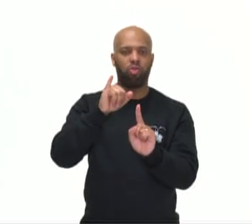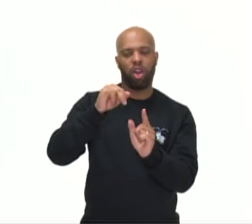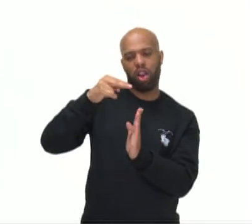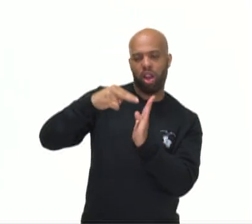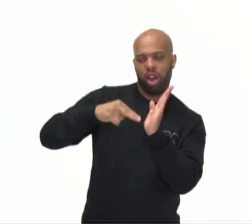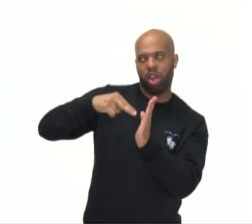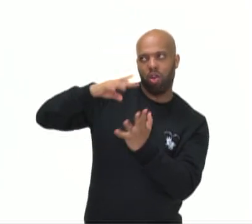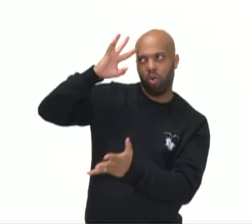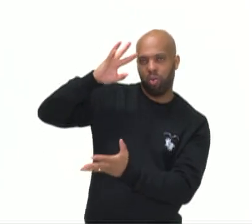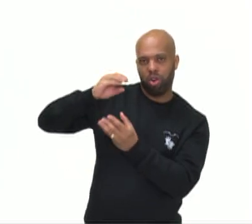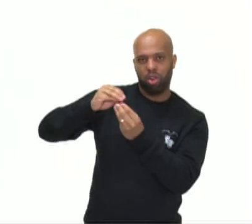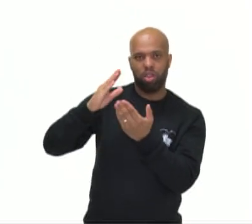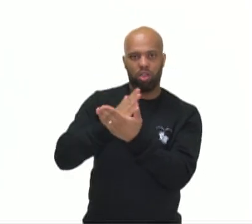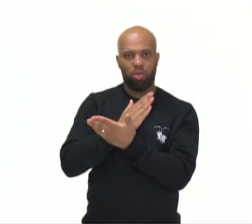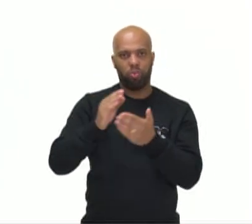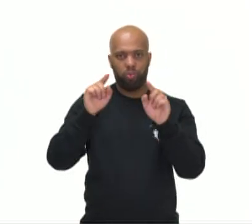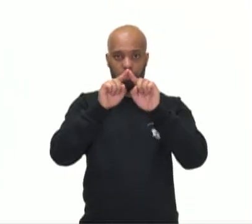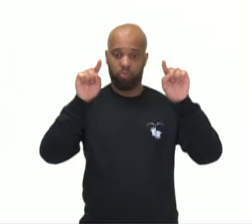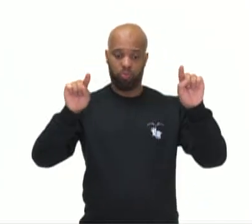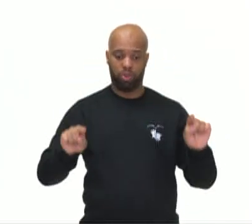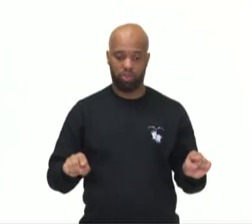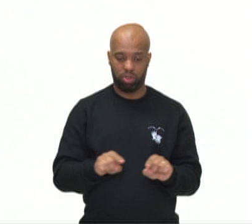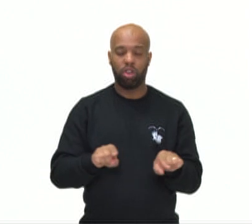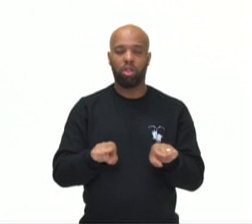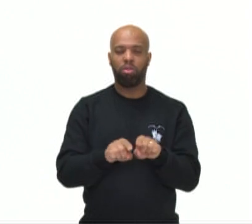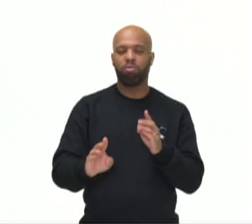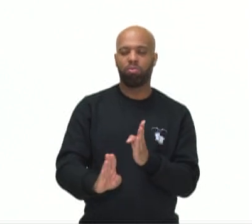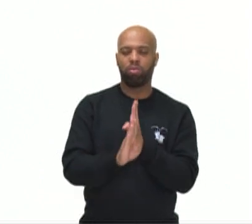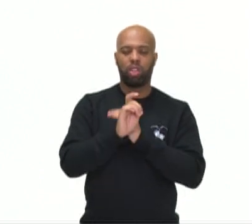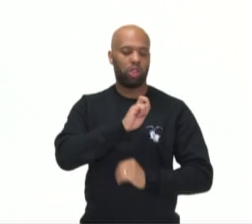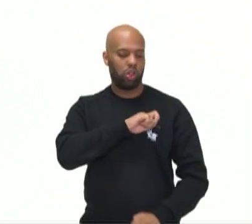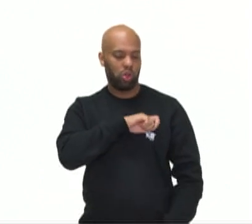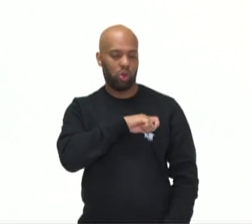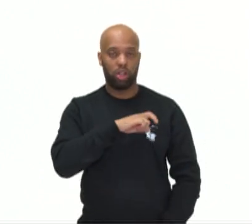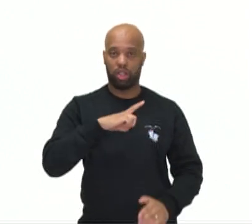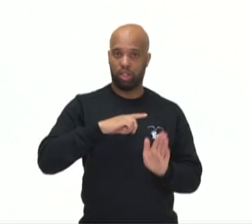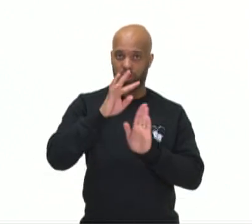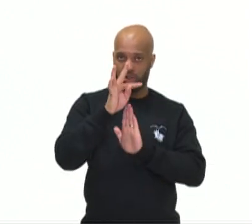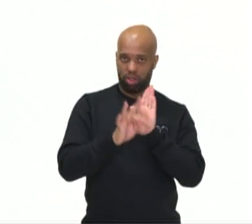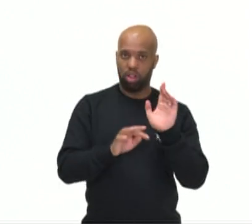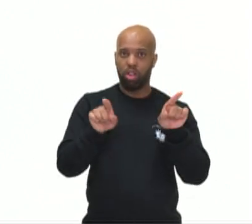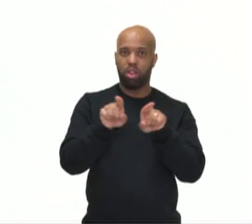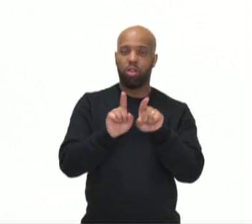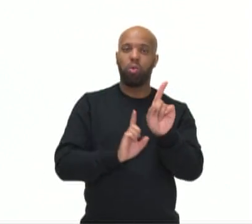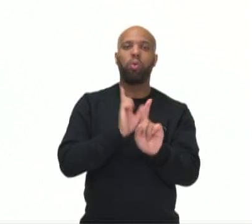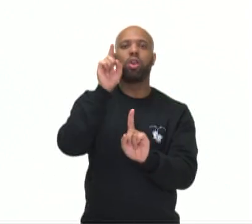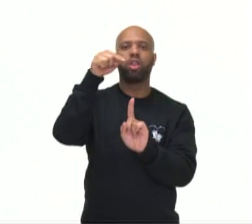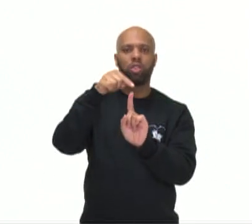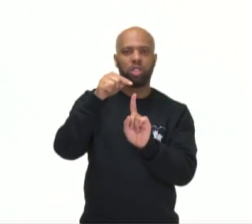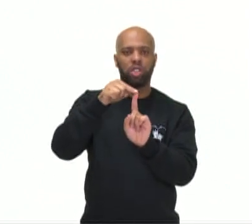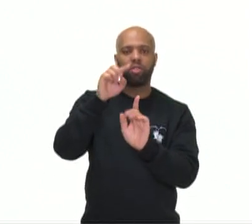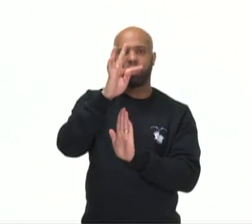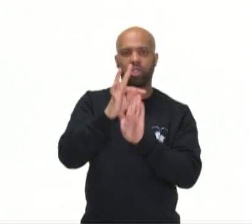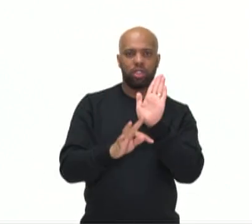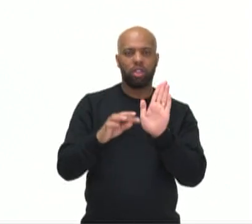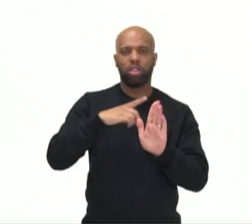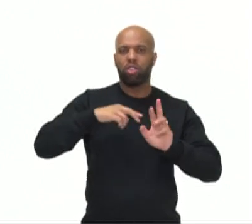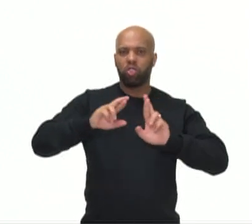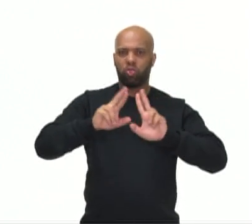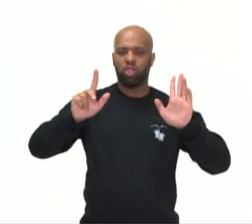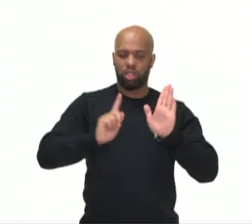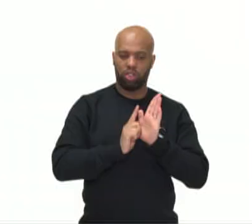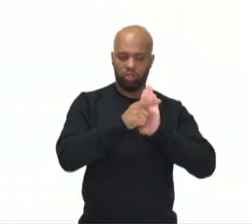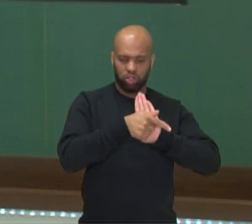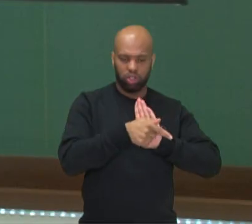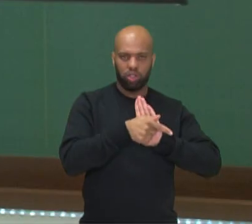charges, vamos identificar os efeitos de ironia no texto e a finalidade de textos de diferentes